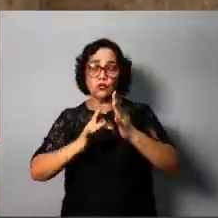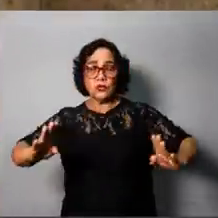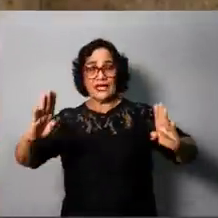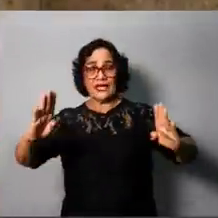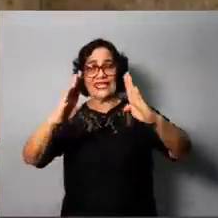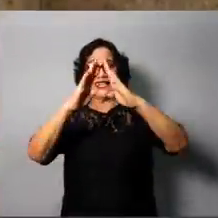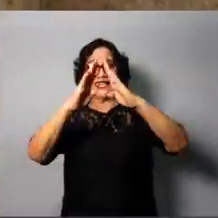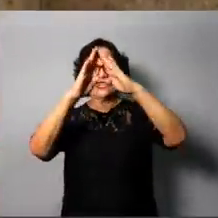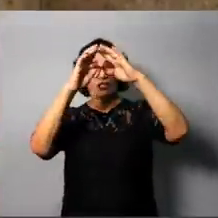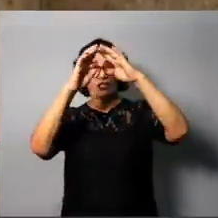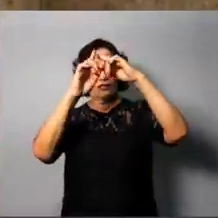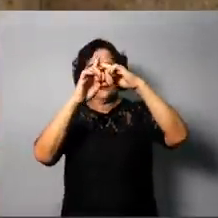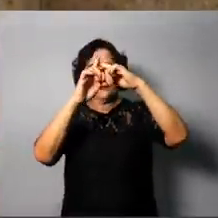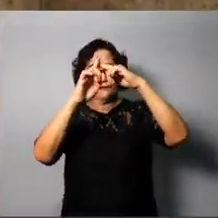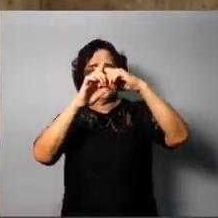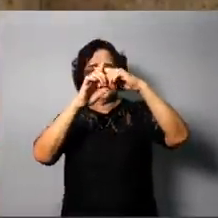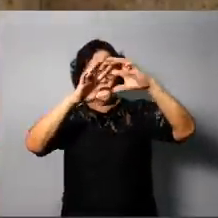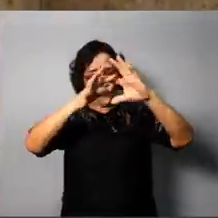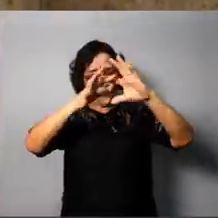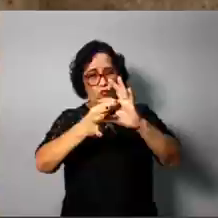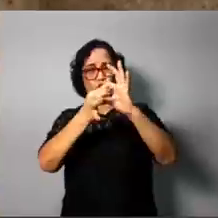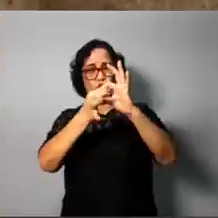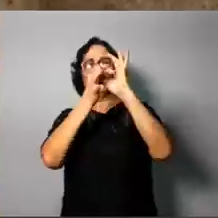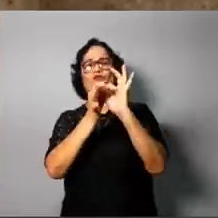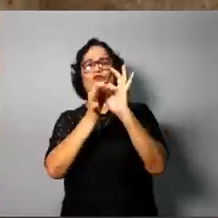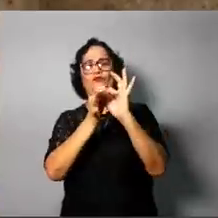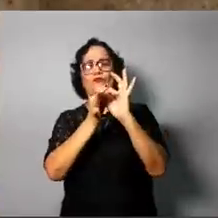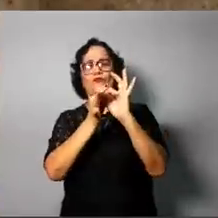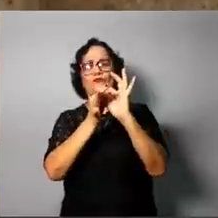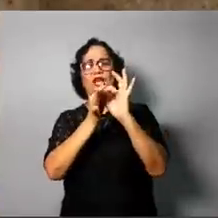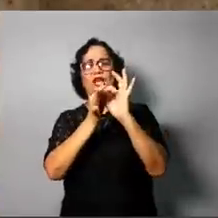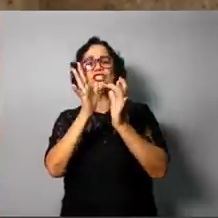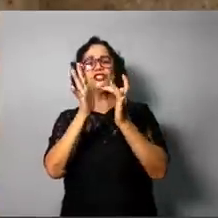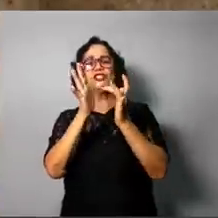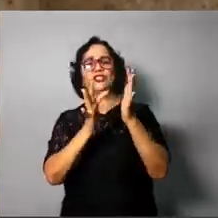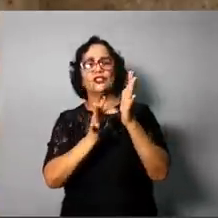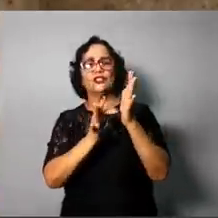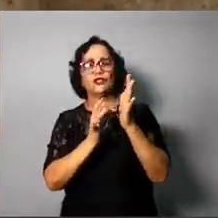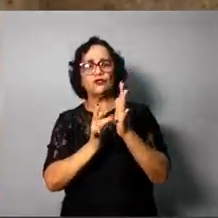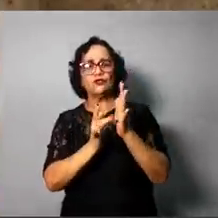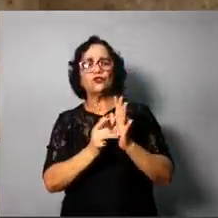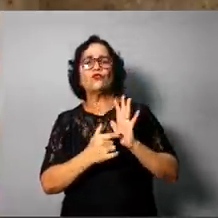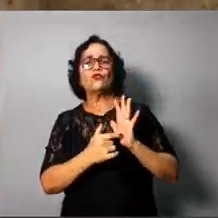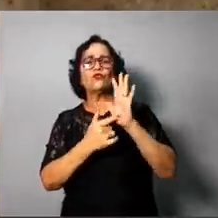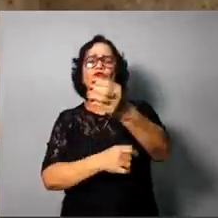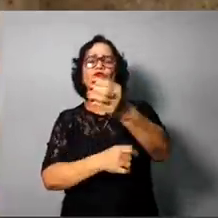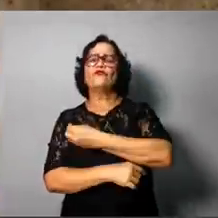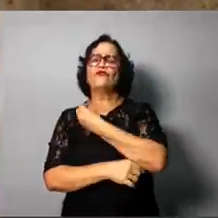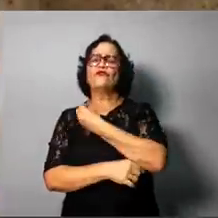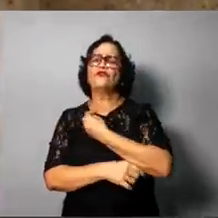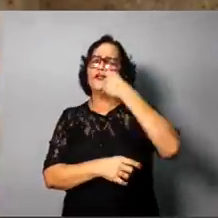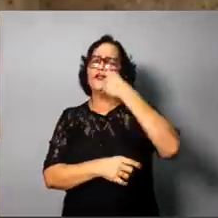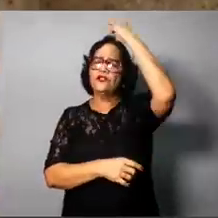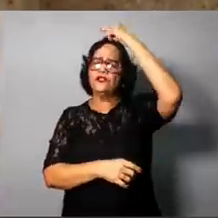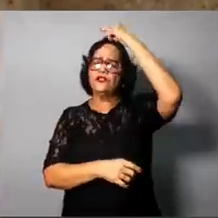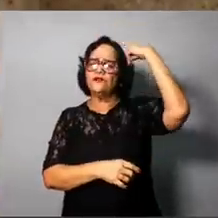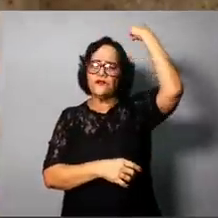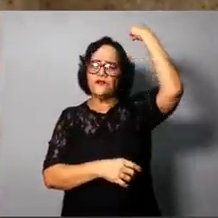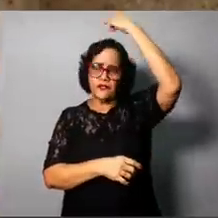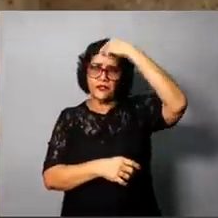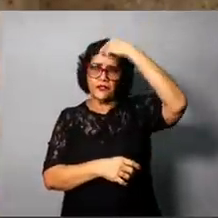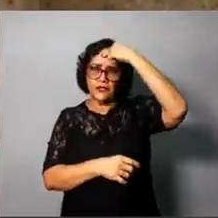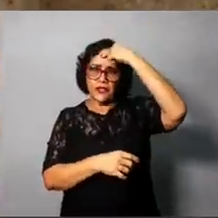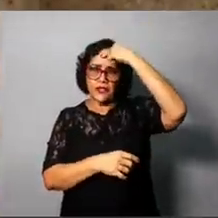um. Ele revestiu a Igreja com a sua vida divina e ela,